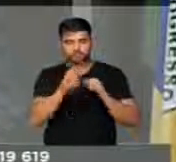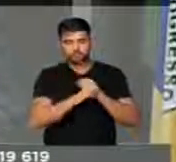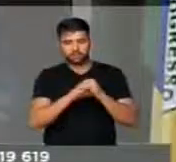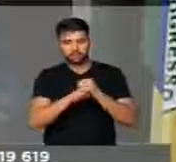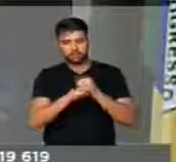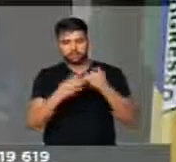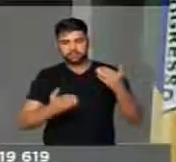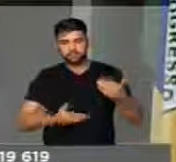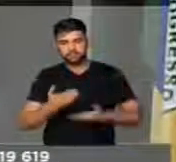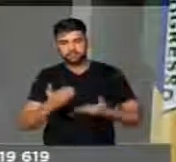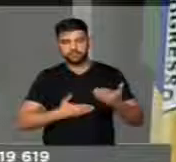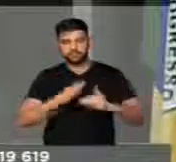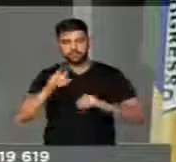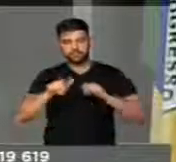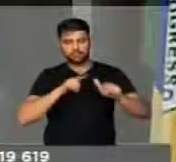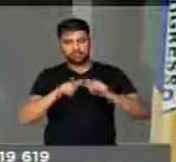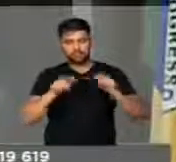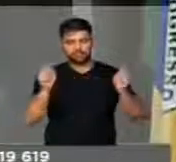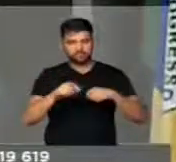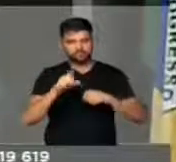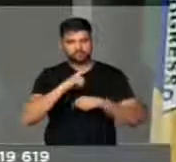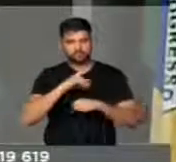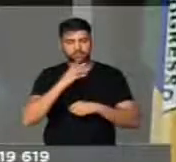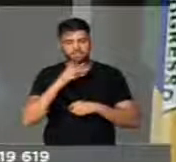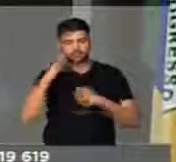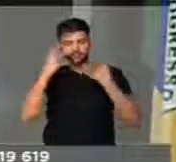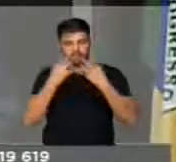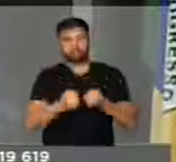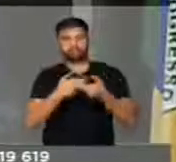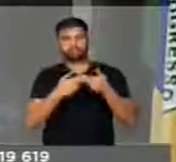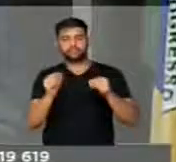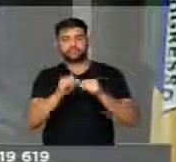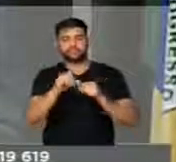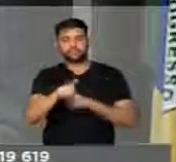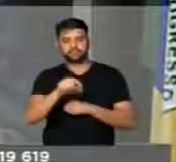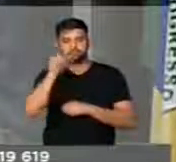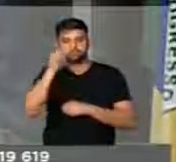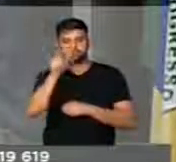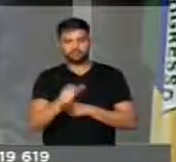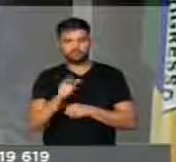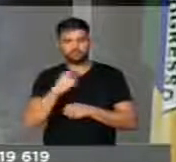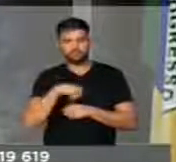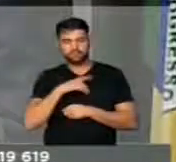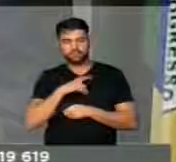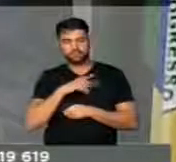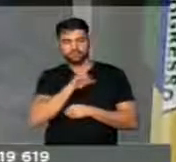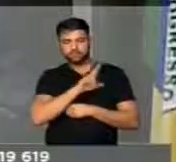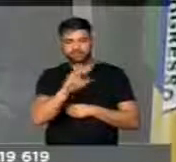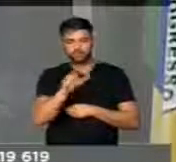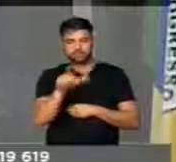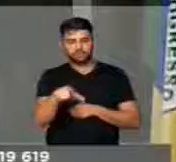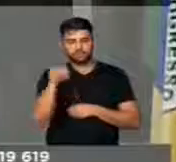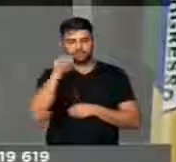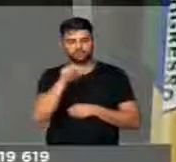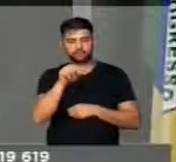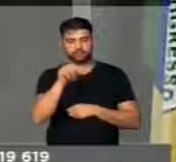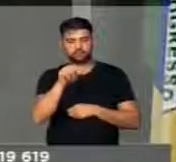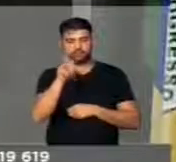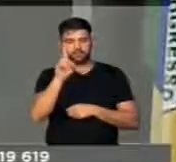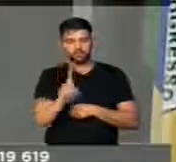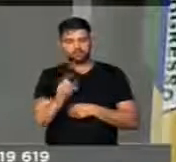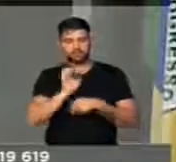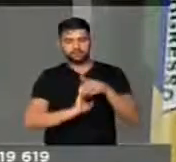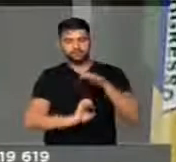anos de exercício da sua atividade, também está apto para ser nomeado como